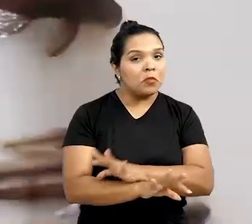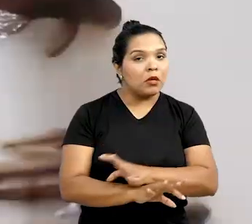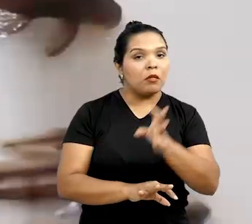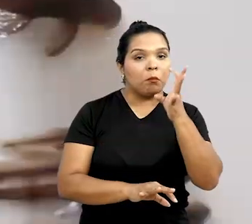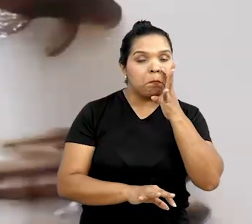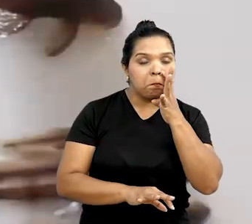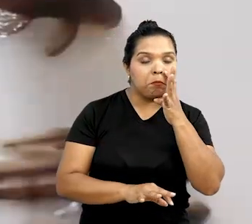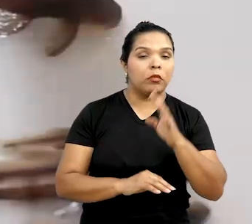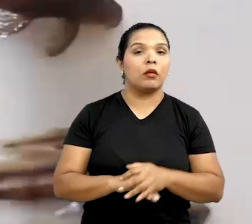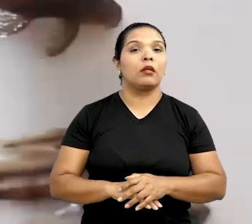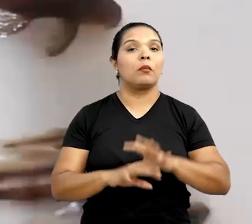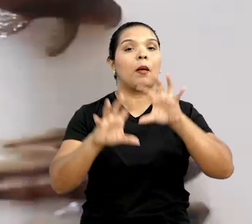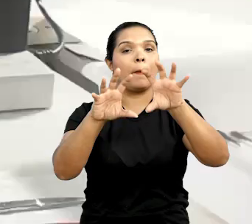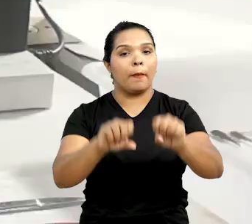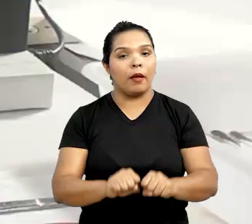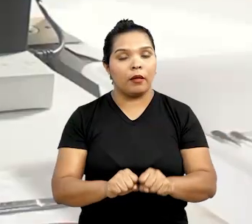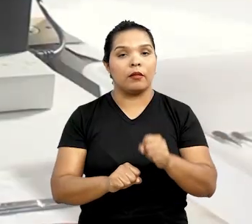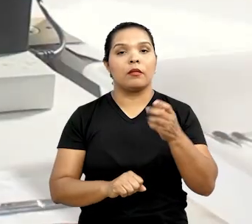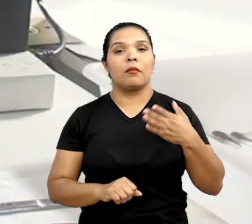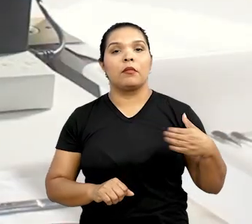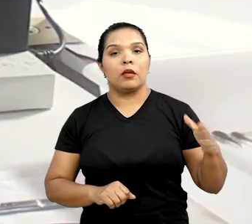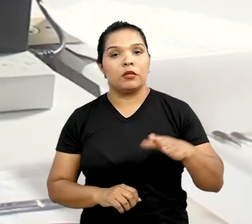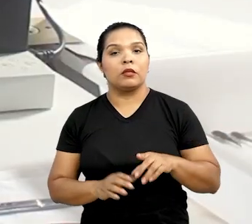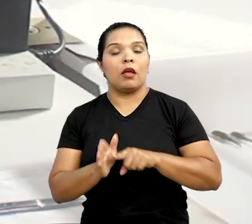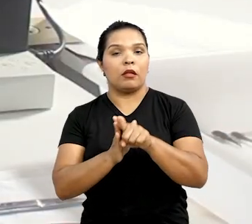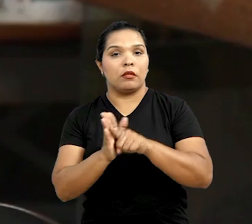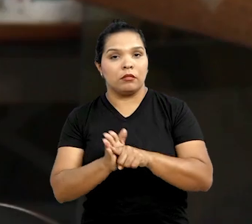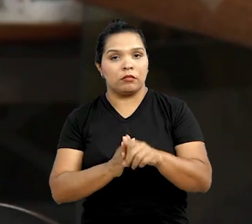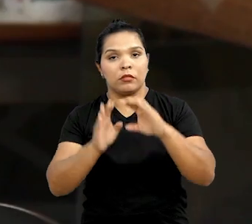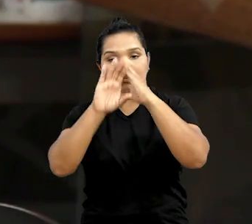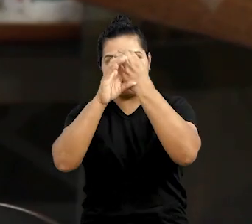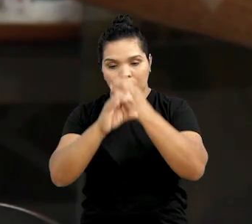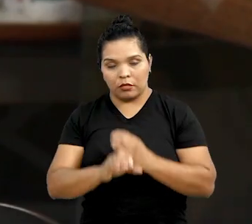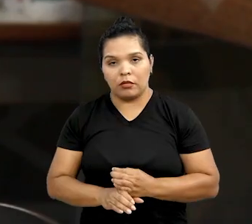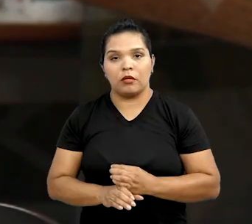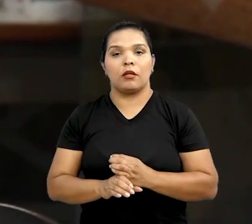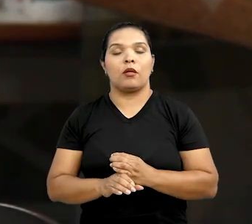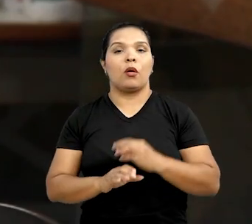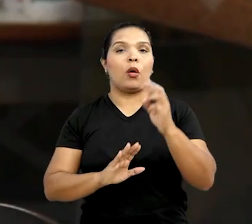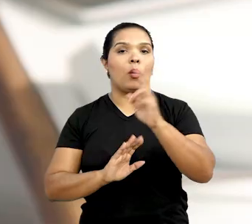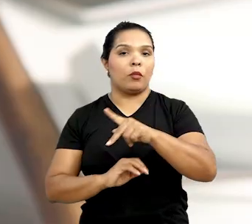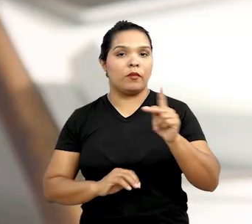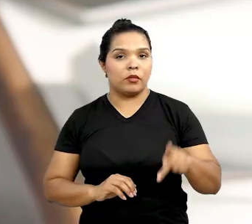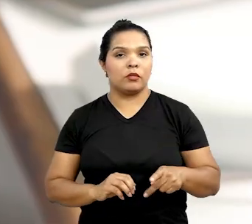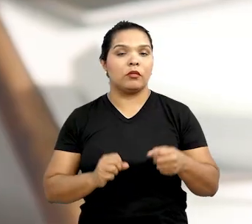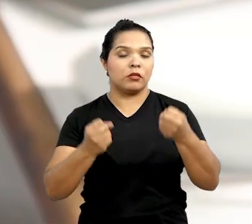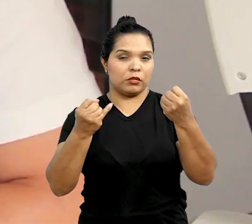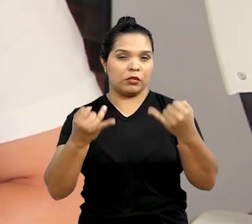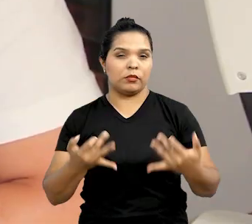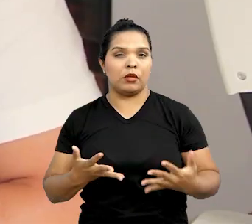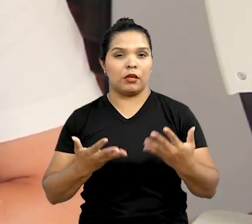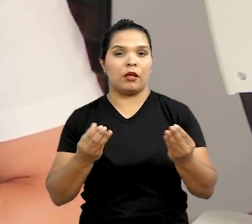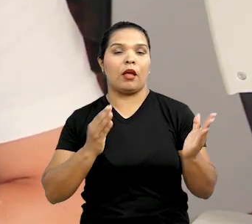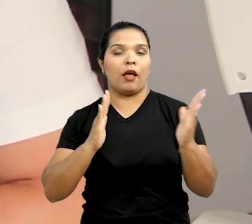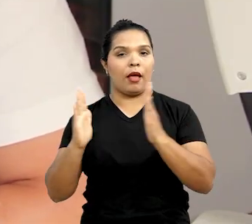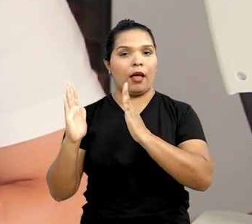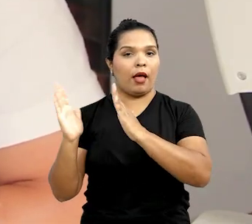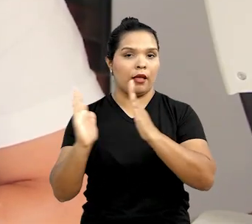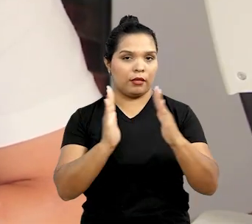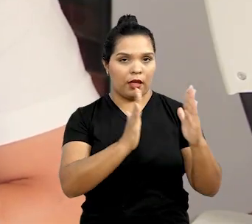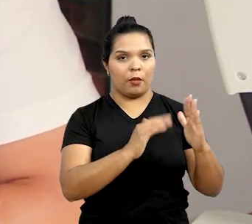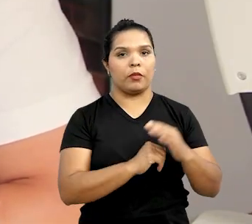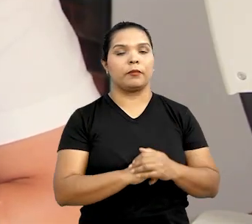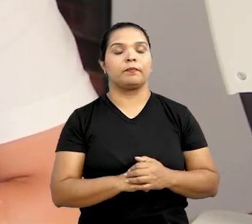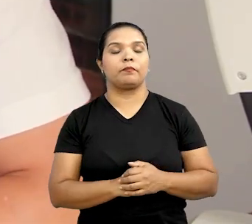campo, parte dos peixes coletados é analisada em laboratório. O professor André Teixeira explica a etapa. Depois de realizar o